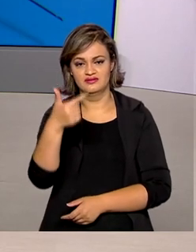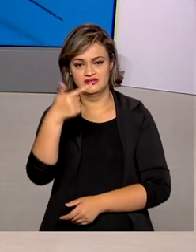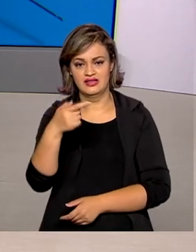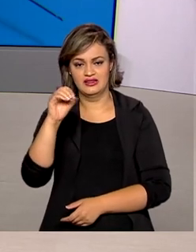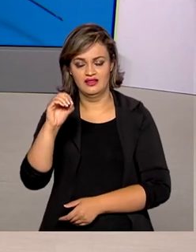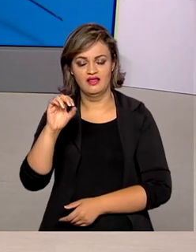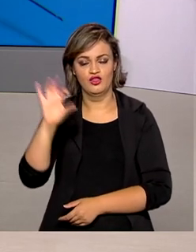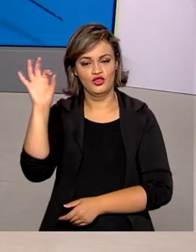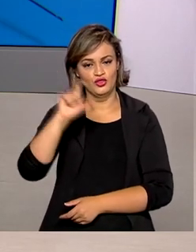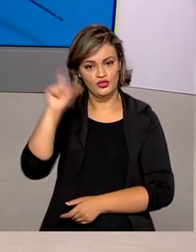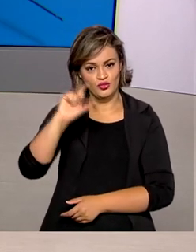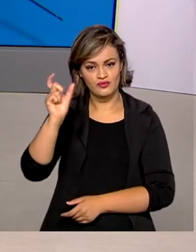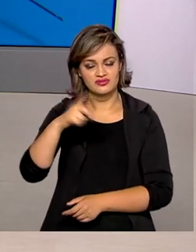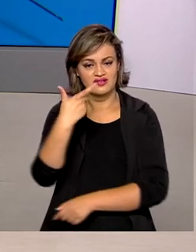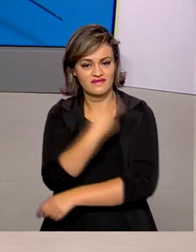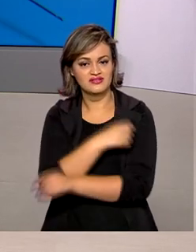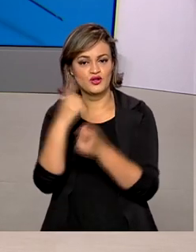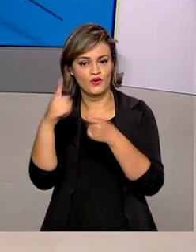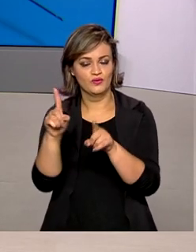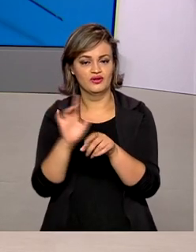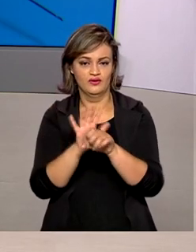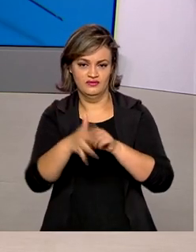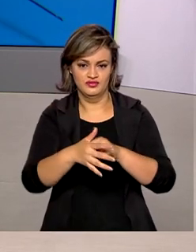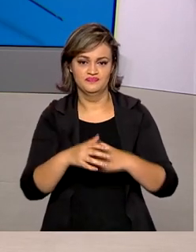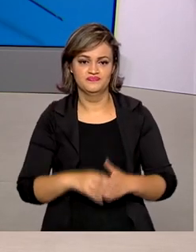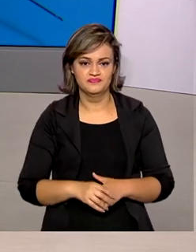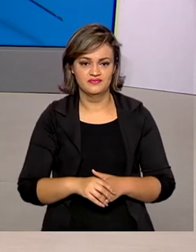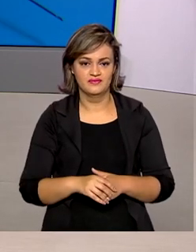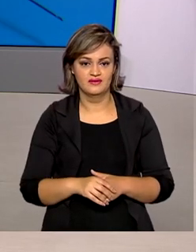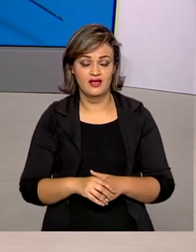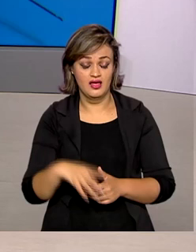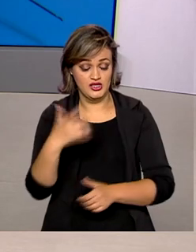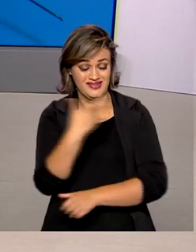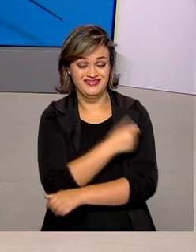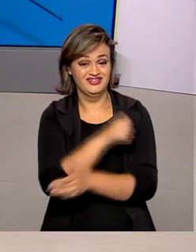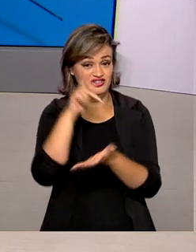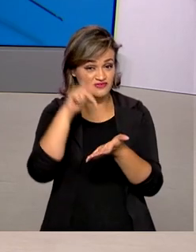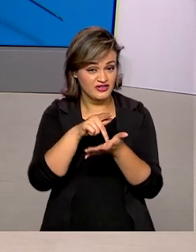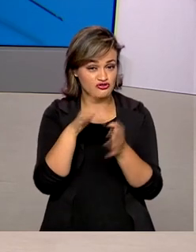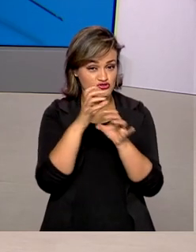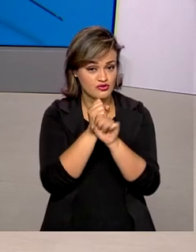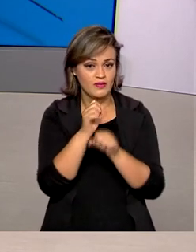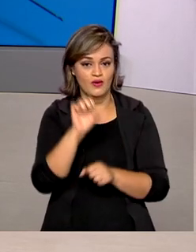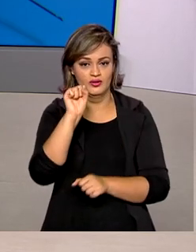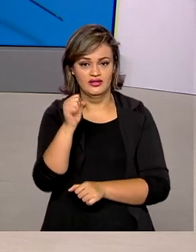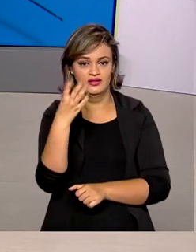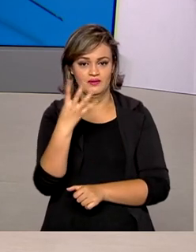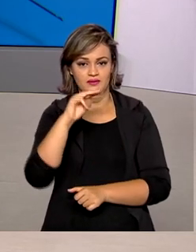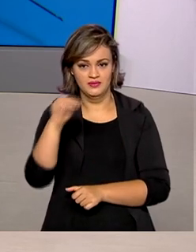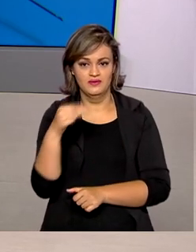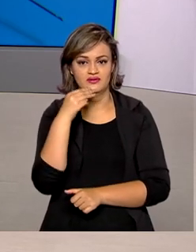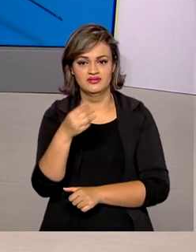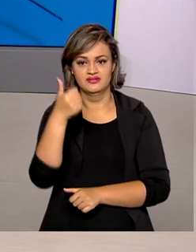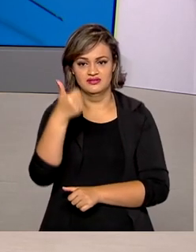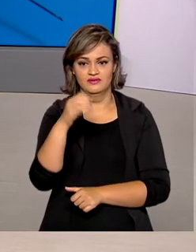114.275.170 doses da vacina contra a Covid-19. As doses aplicadas somam